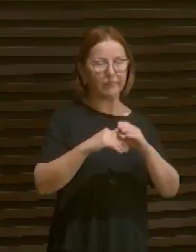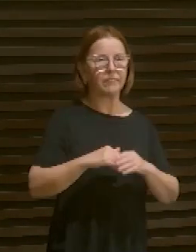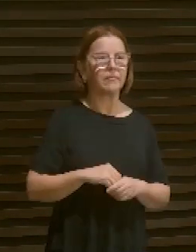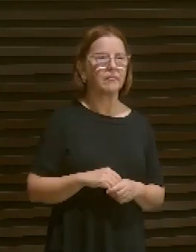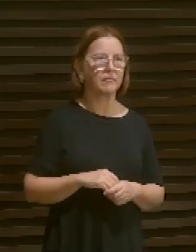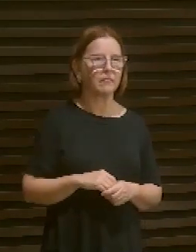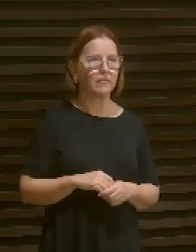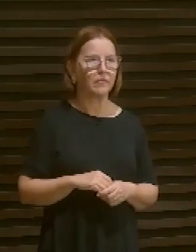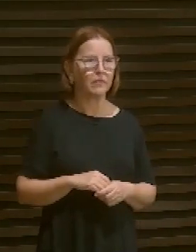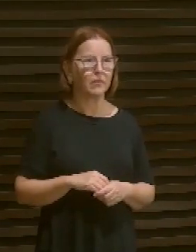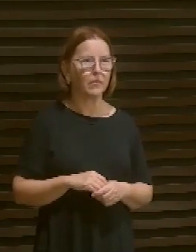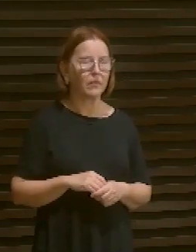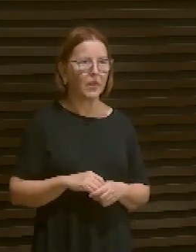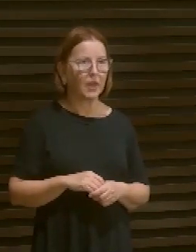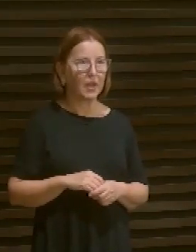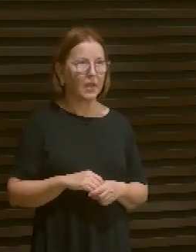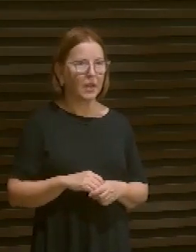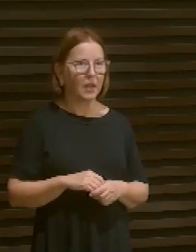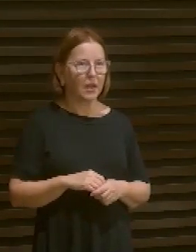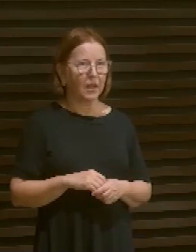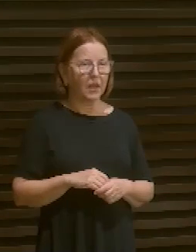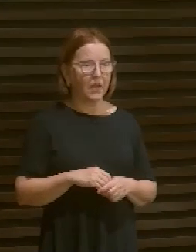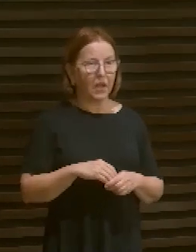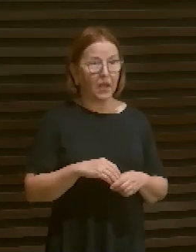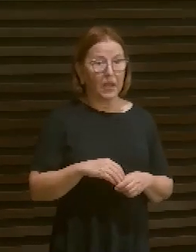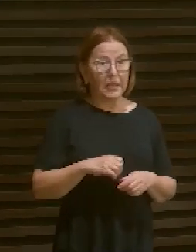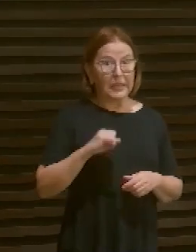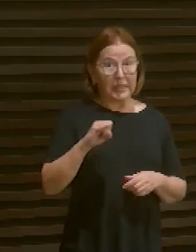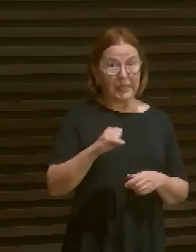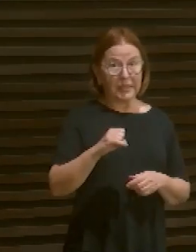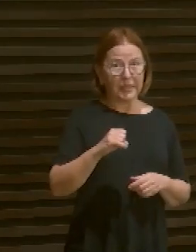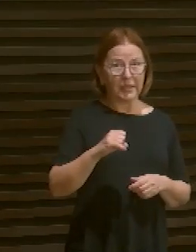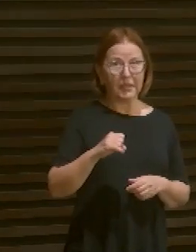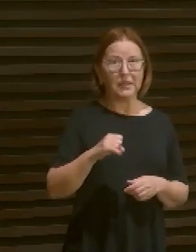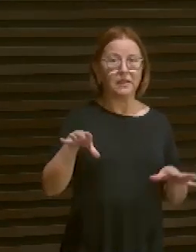Nós não podemos ouvir a voz do Espírito Santo e não obedecer.